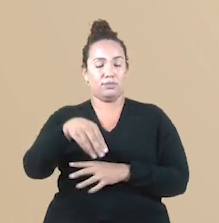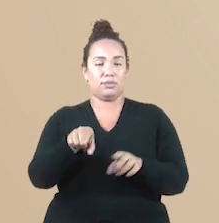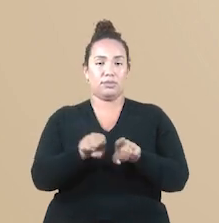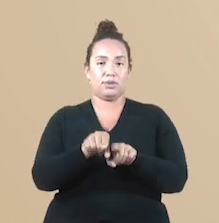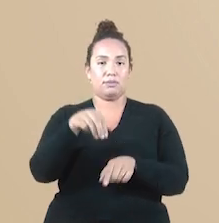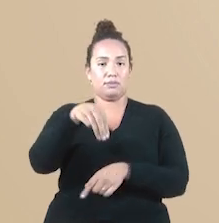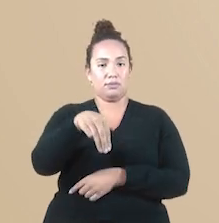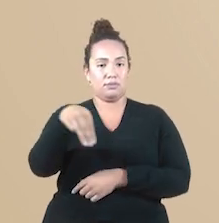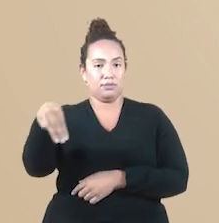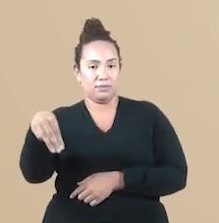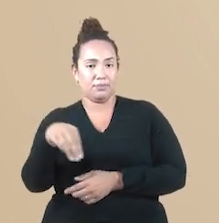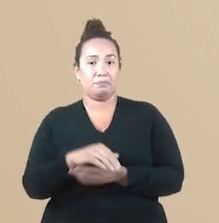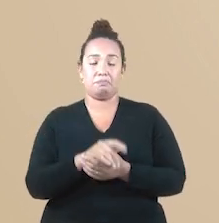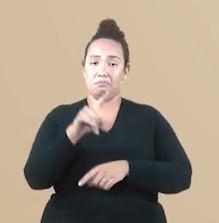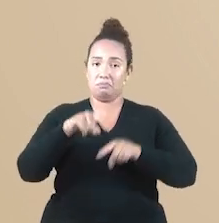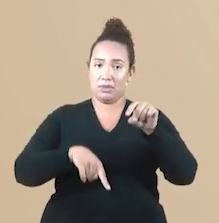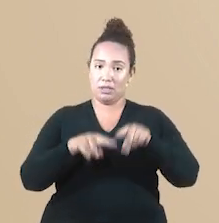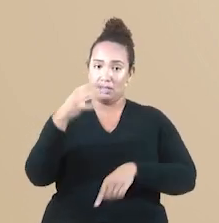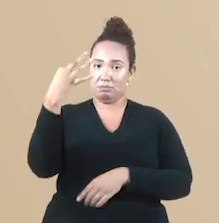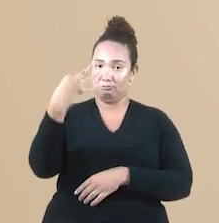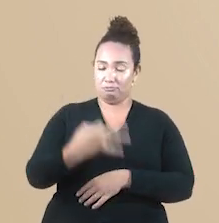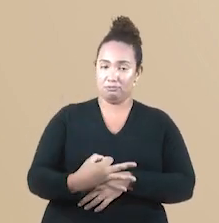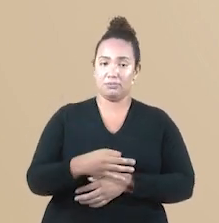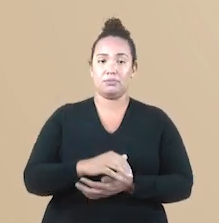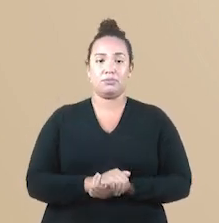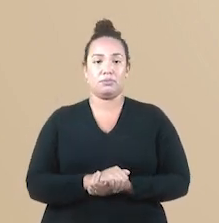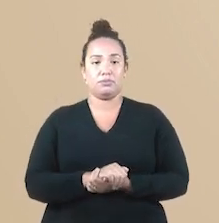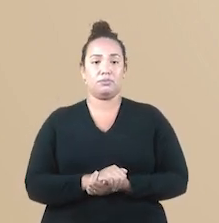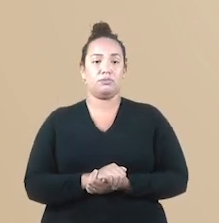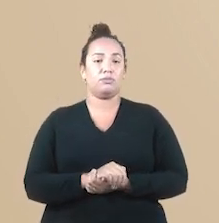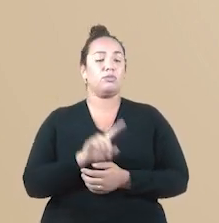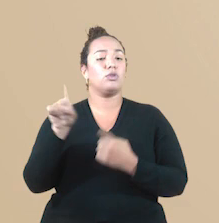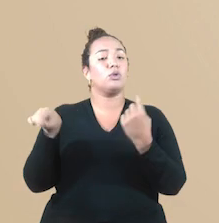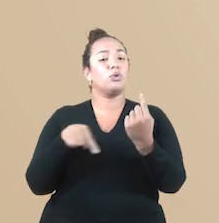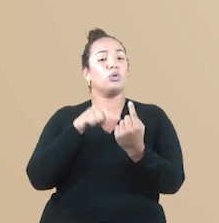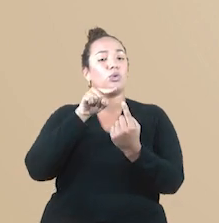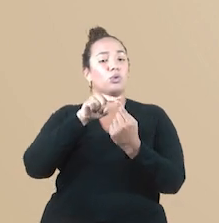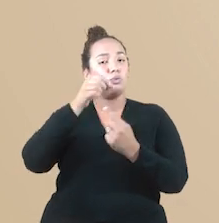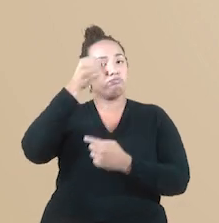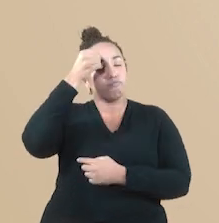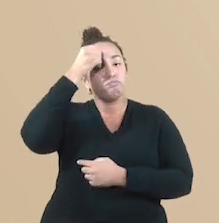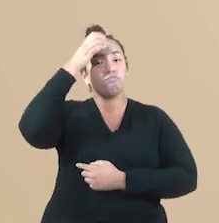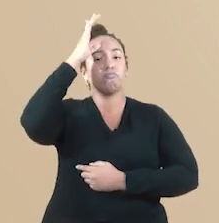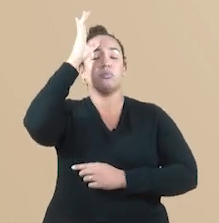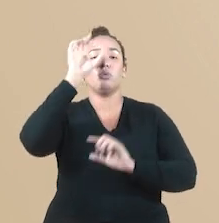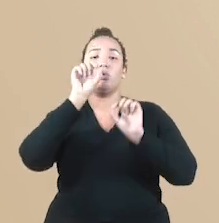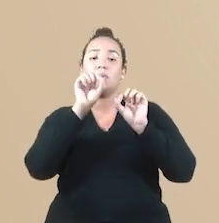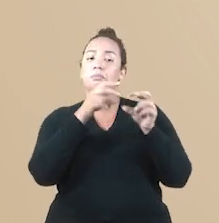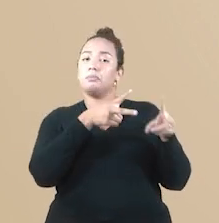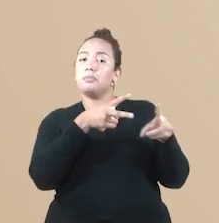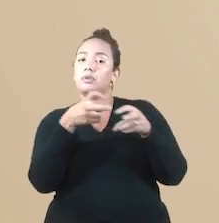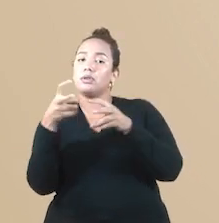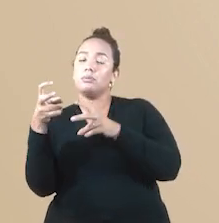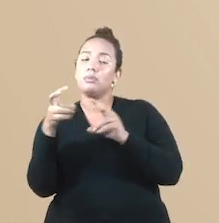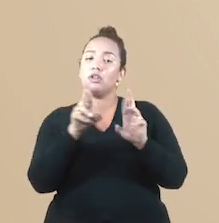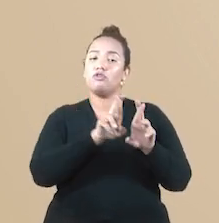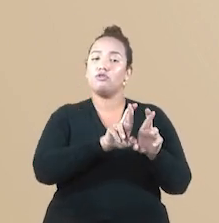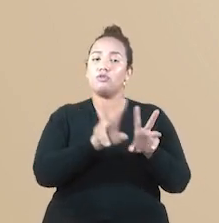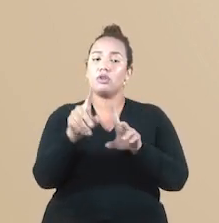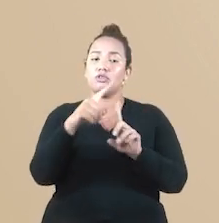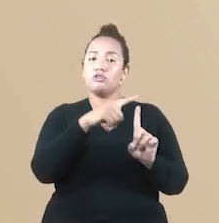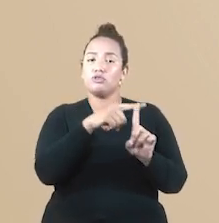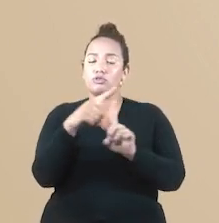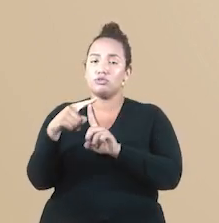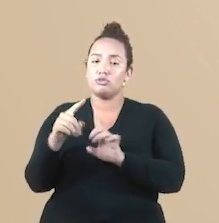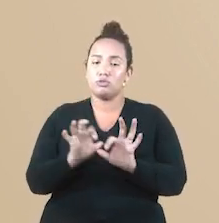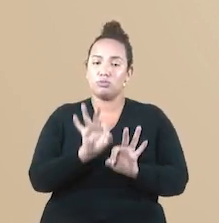O instrumento adequado. Objeto do conhecimento é identificar diferentes unidades de medida